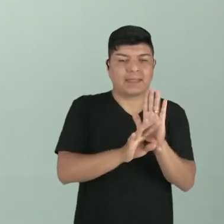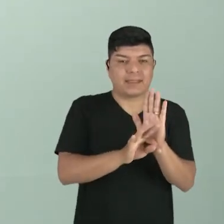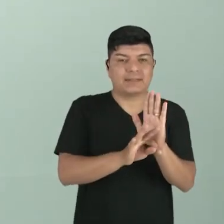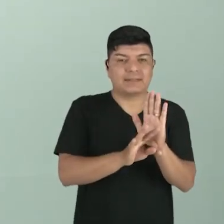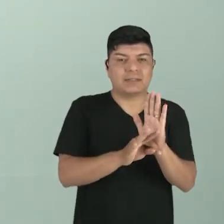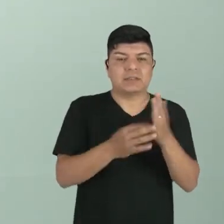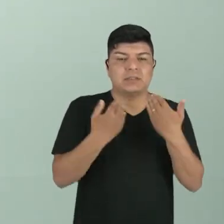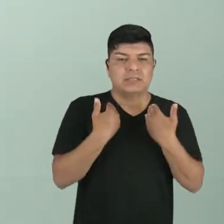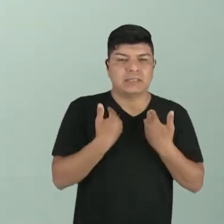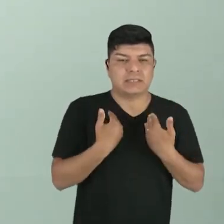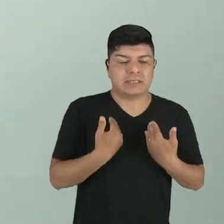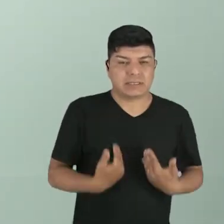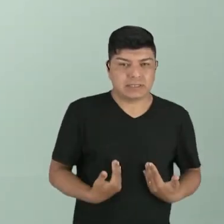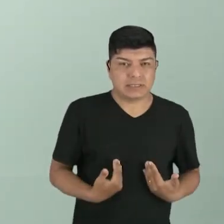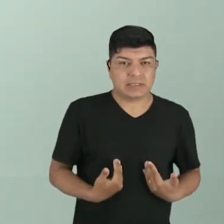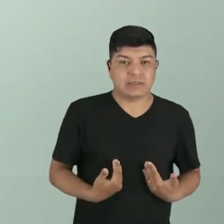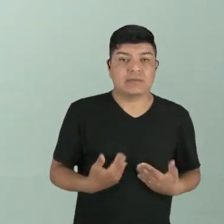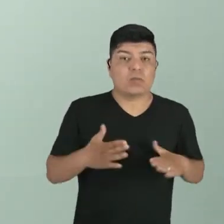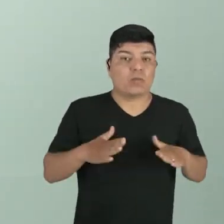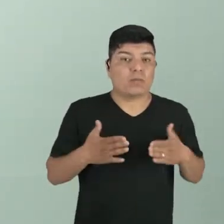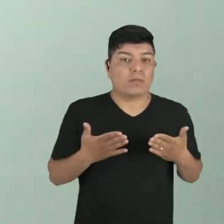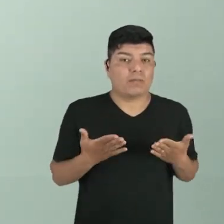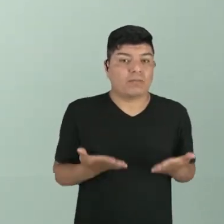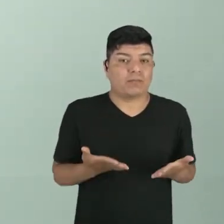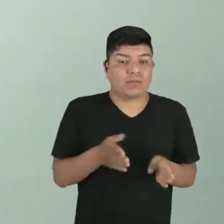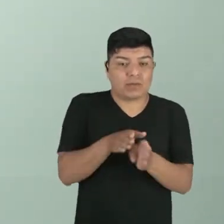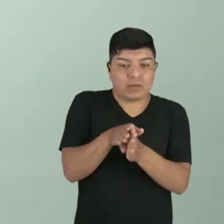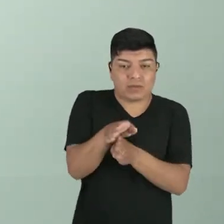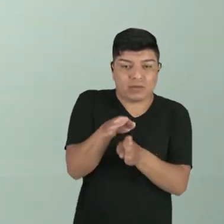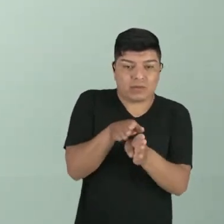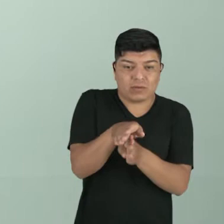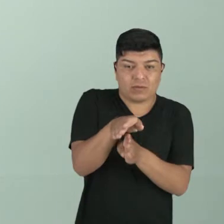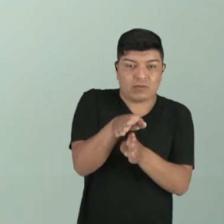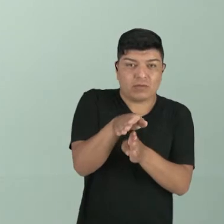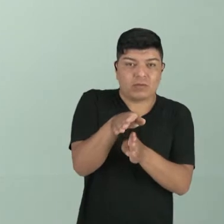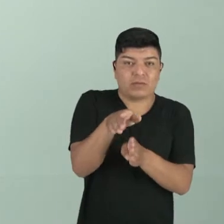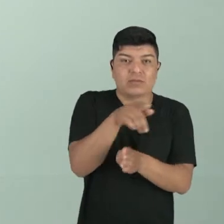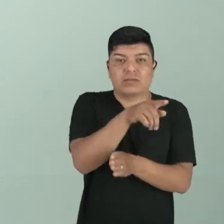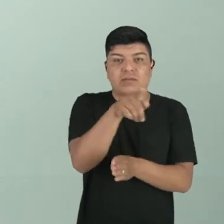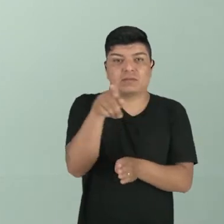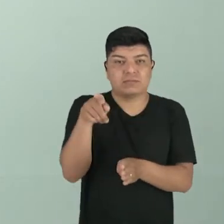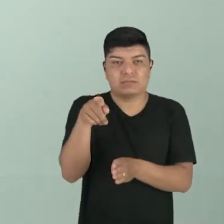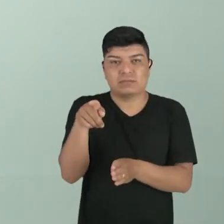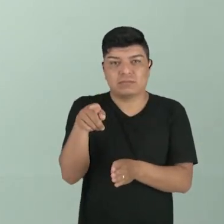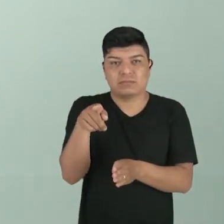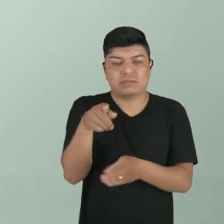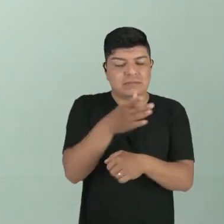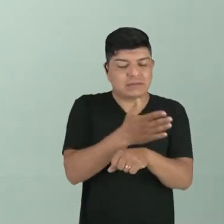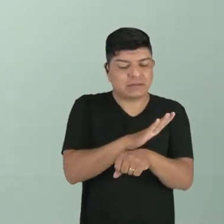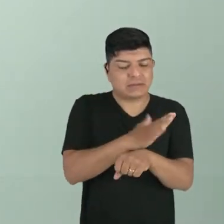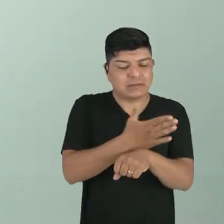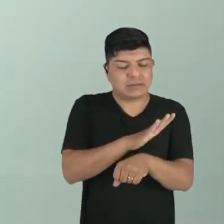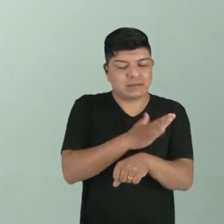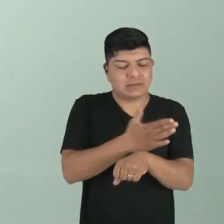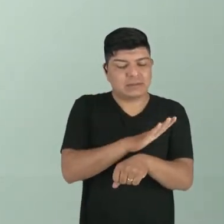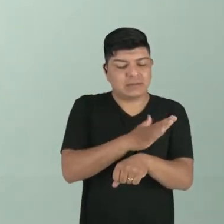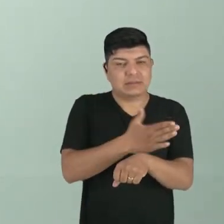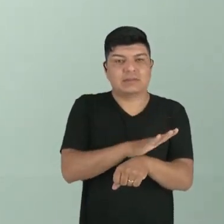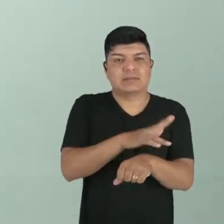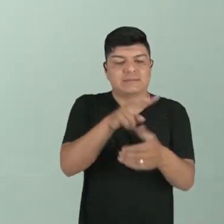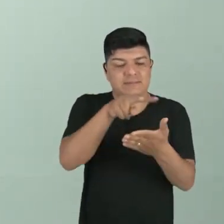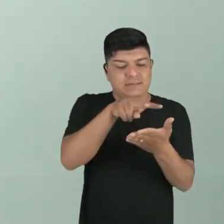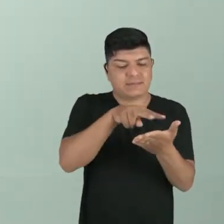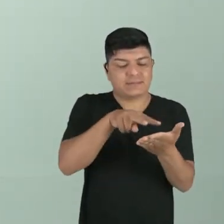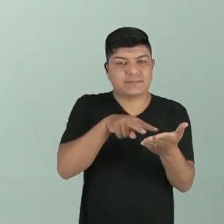mais cansativa Então qual é a dica que o professor deixa para vocês para ti que bastante a leitura